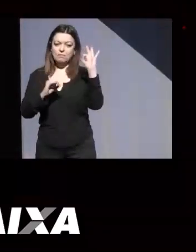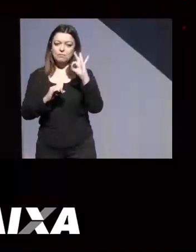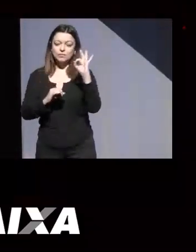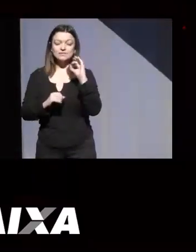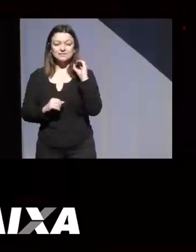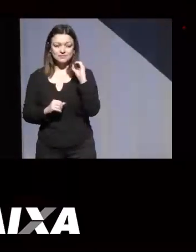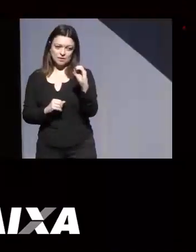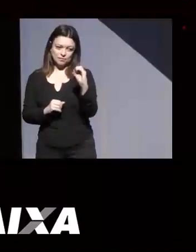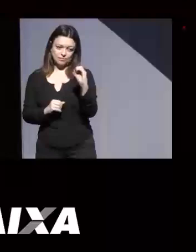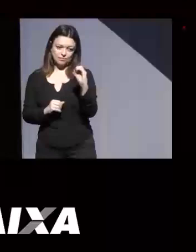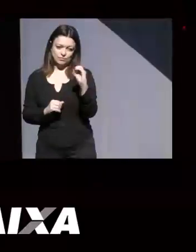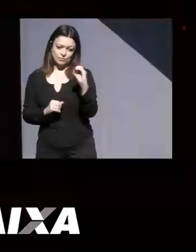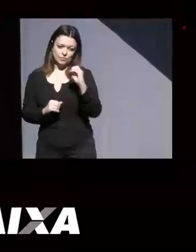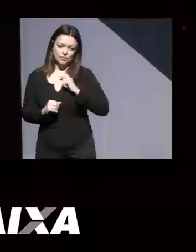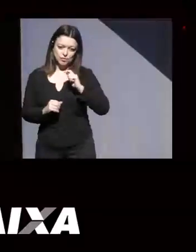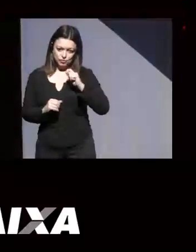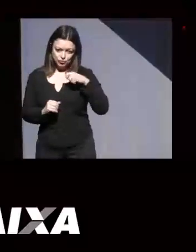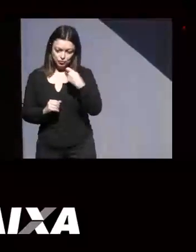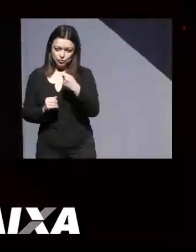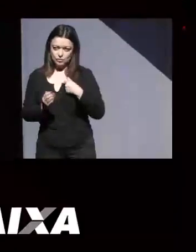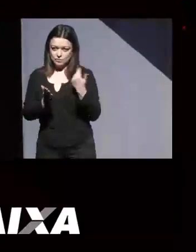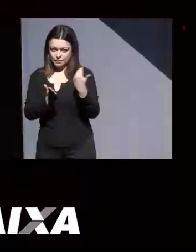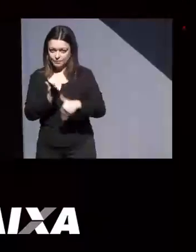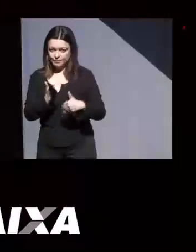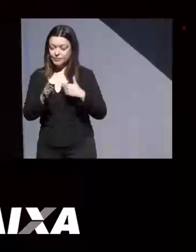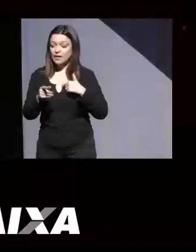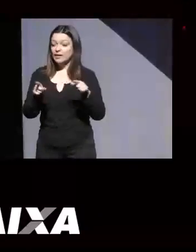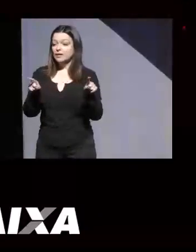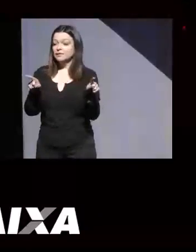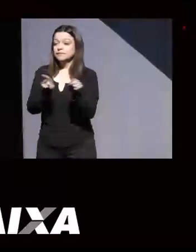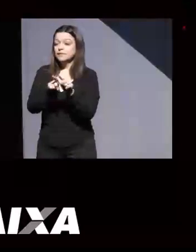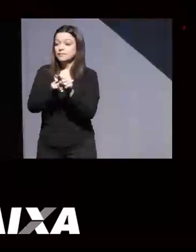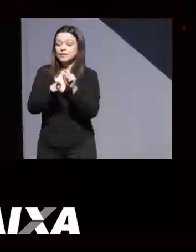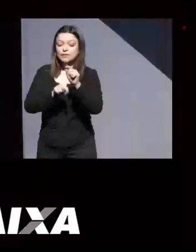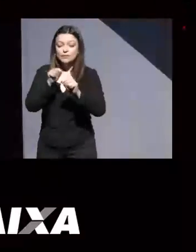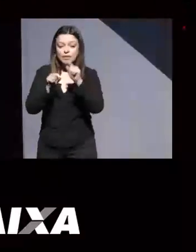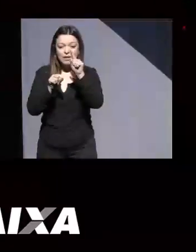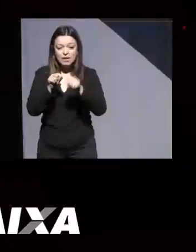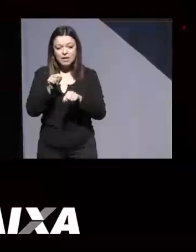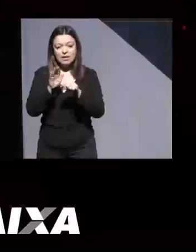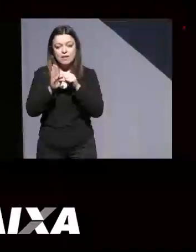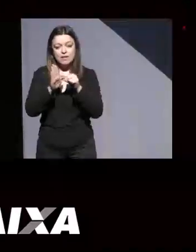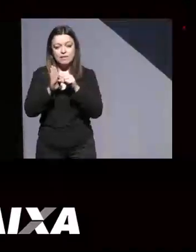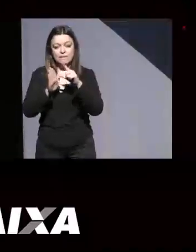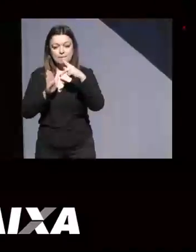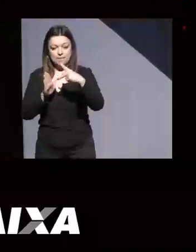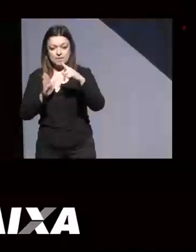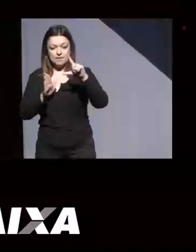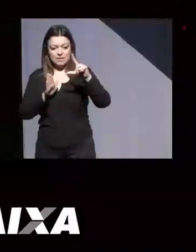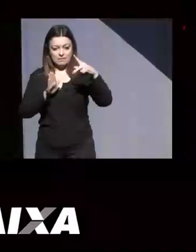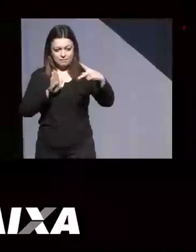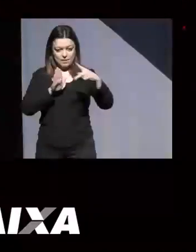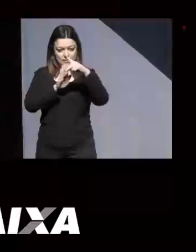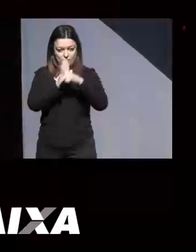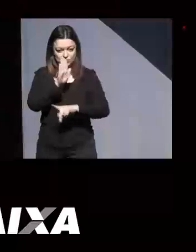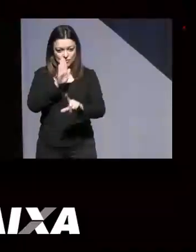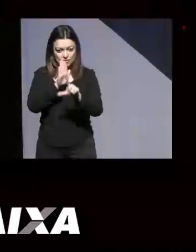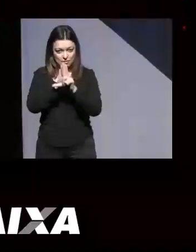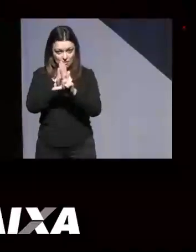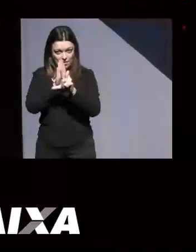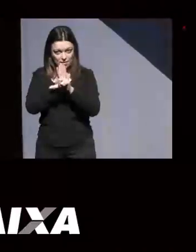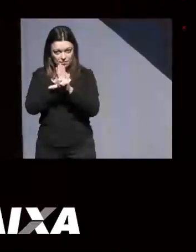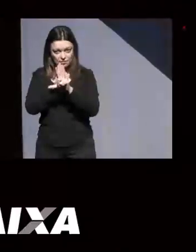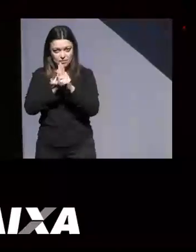ficou previsto também no artigo 114 do PLP. Ficam reduzidas a zero